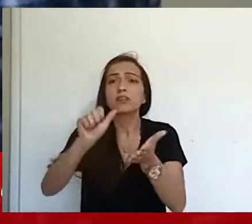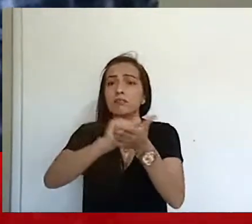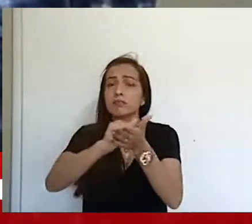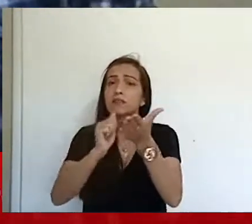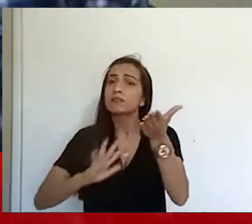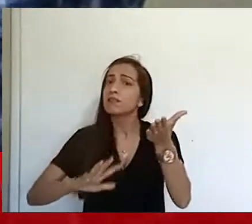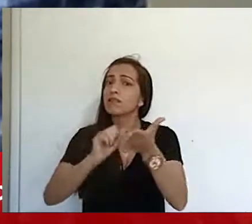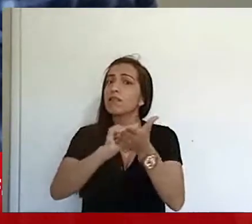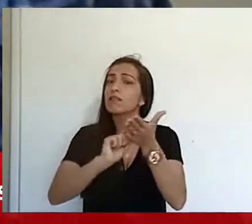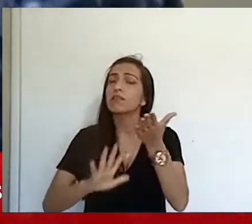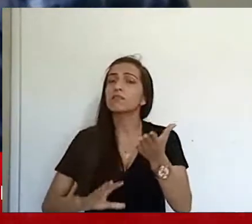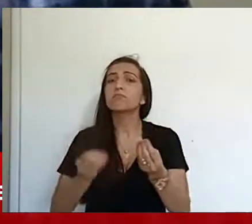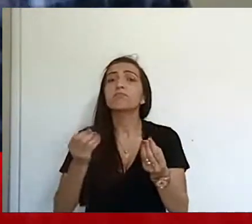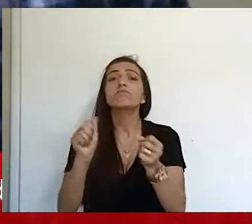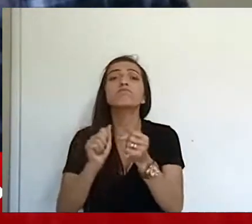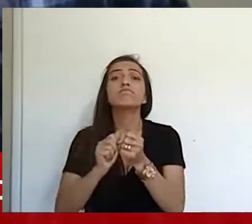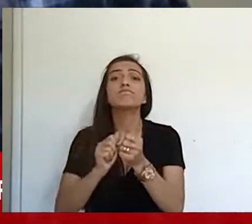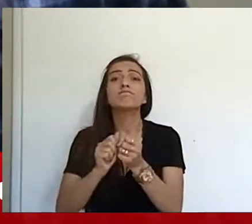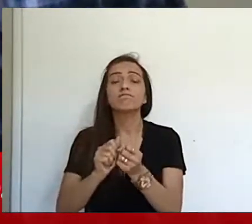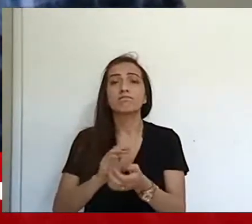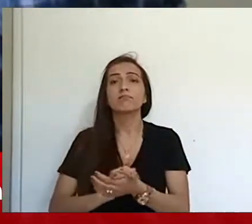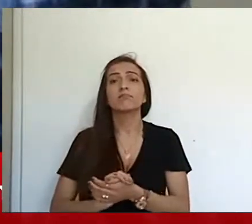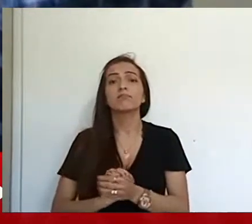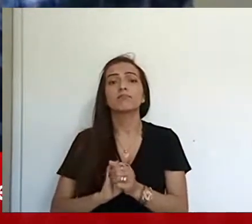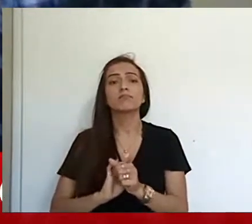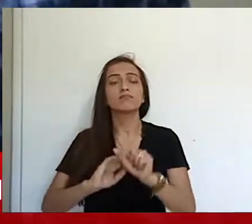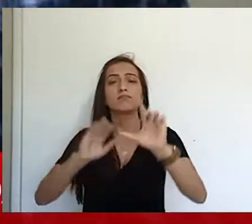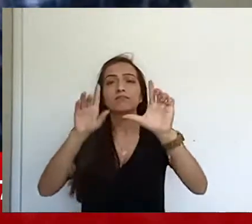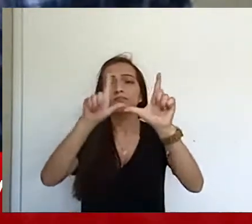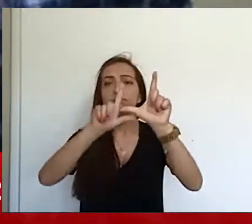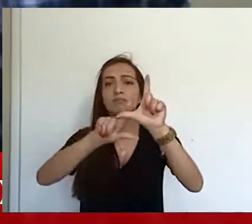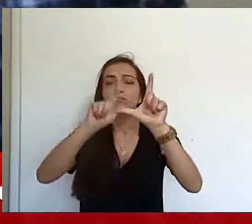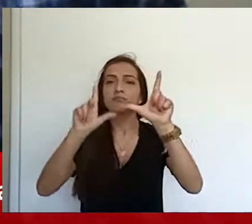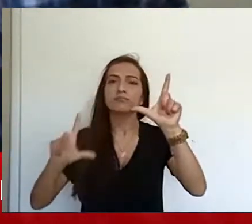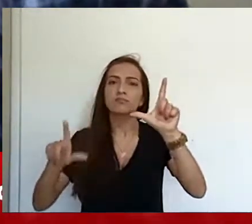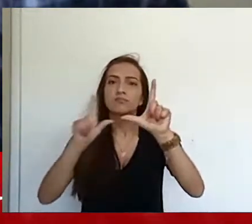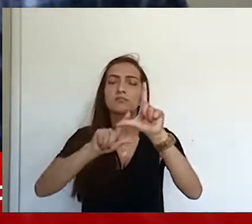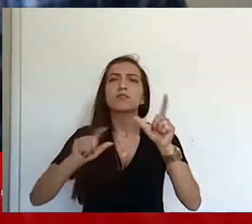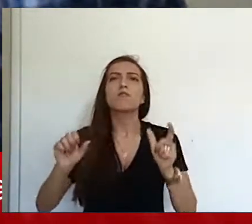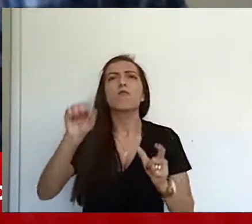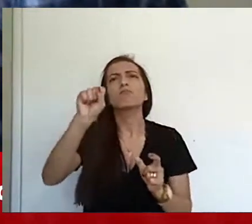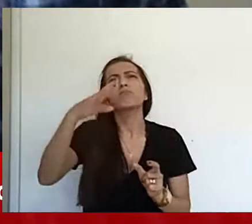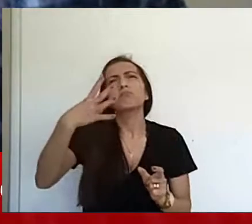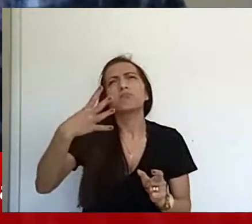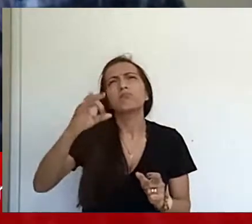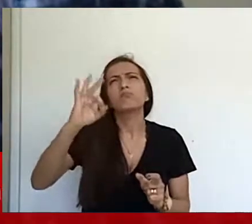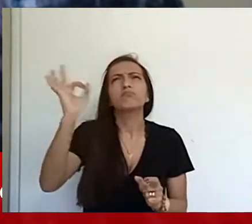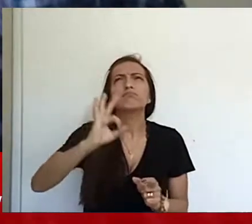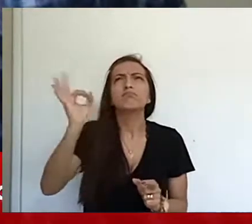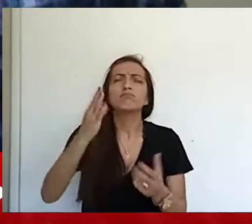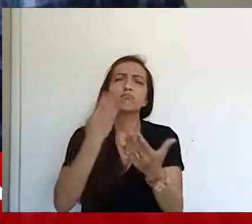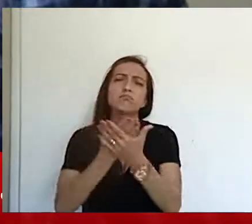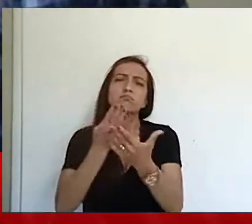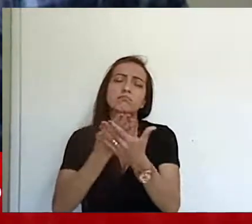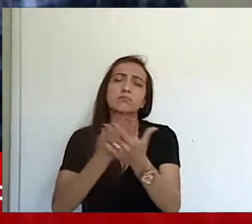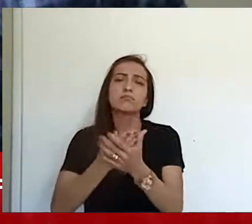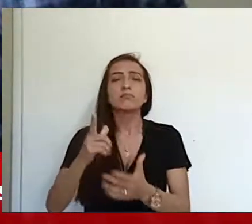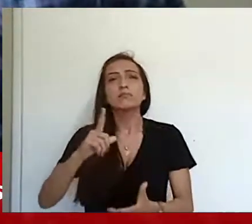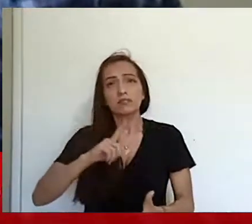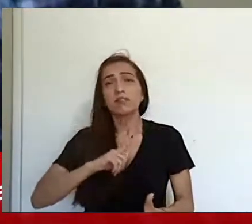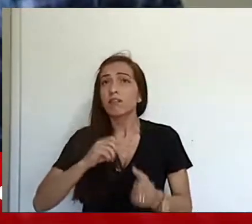atividades, né? Se a gente mandasse pela plataforma? Apenas 34% das famílias, dos estudantes, teriam condições de imprimir